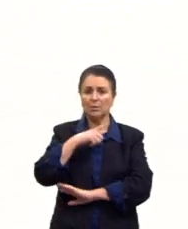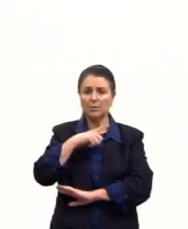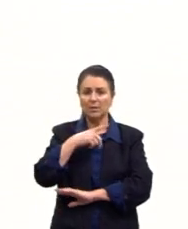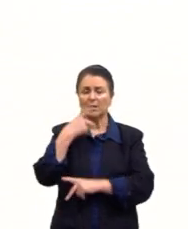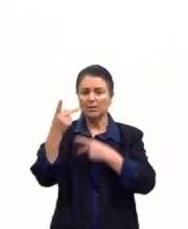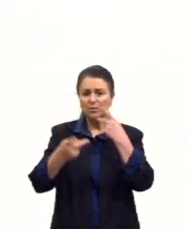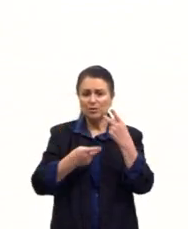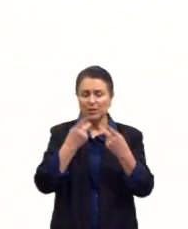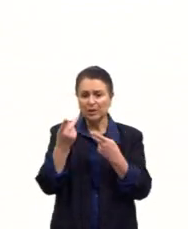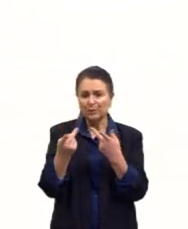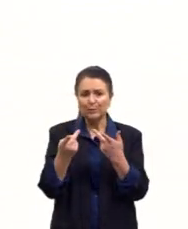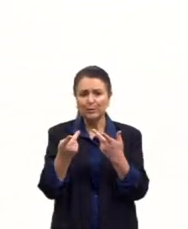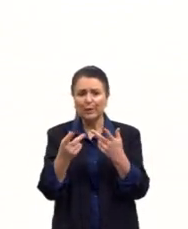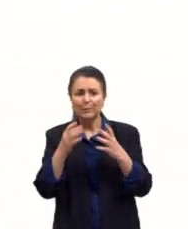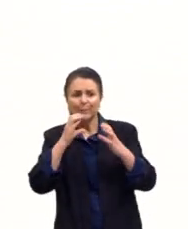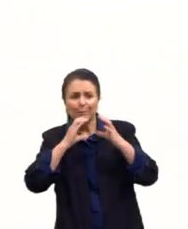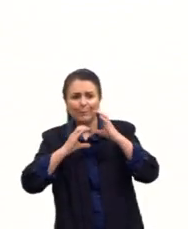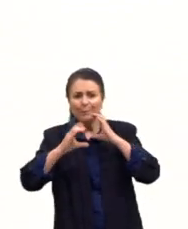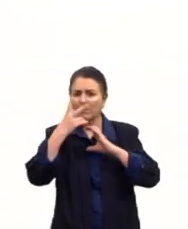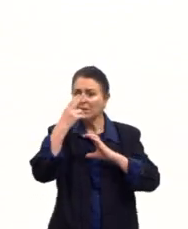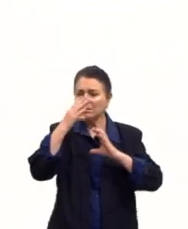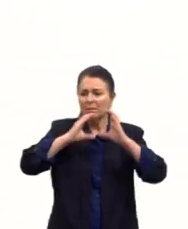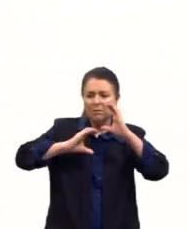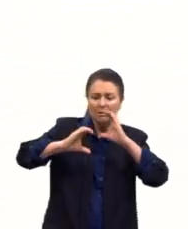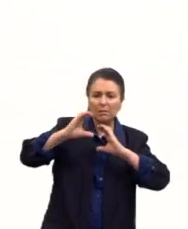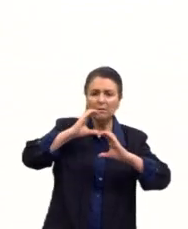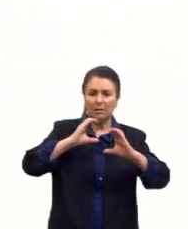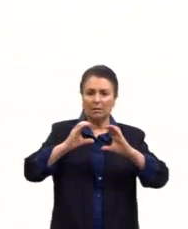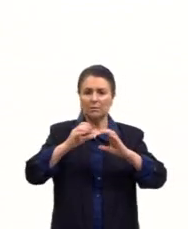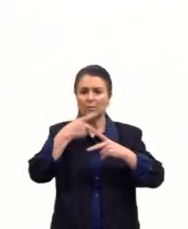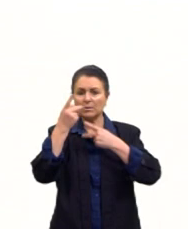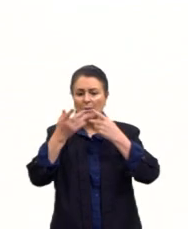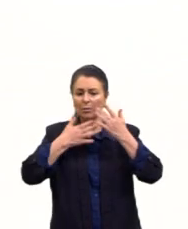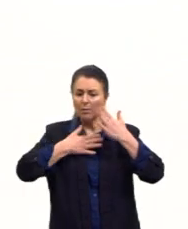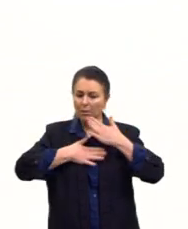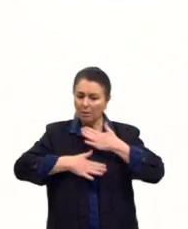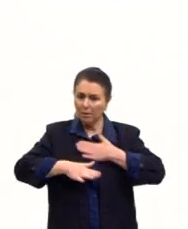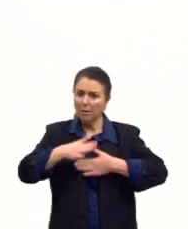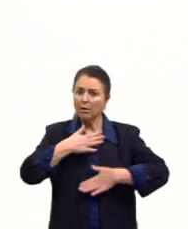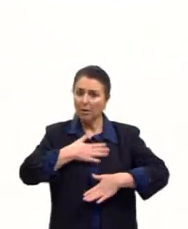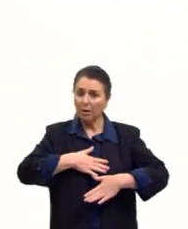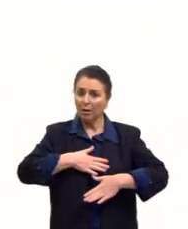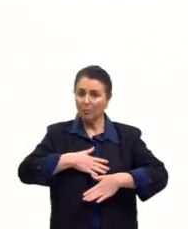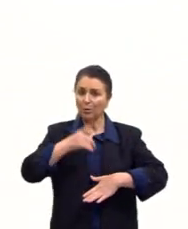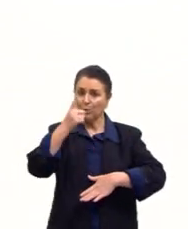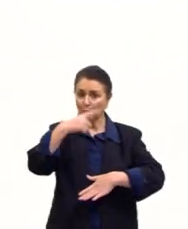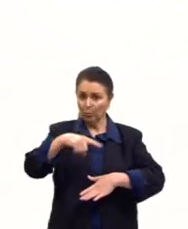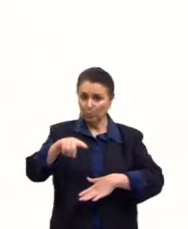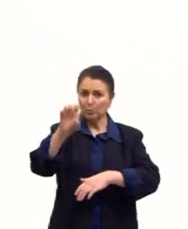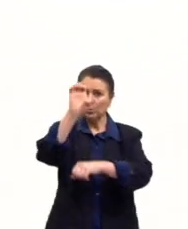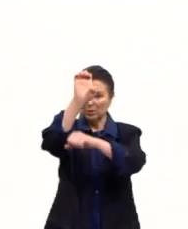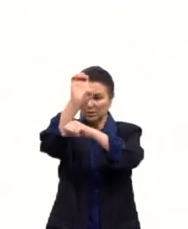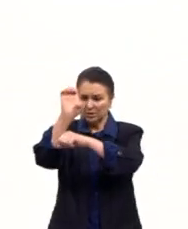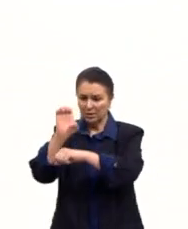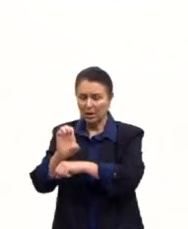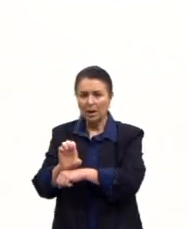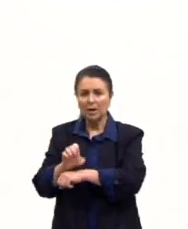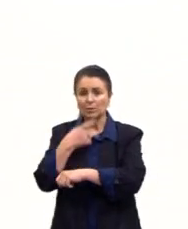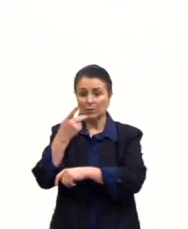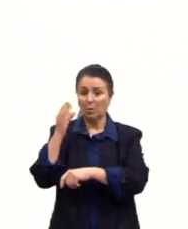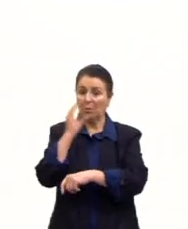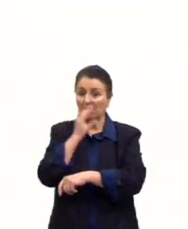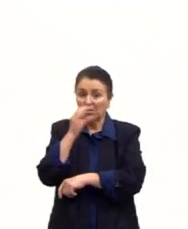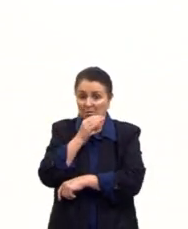né de falar aquela coisa toda assim que a gente fala mais devagar do que nos outros é uma coisa mais cantada assim